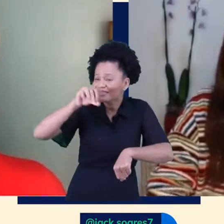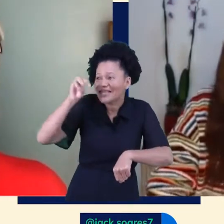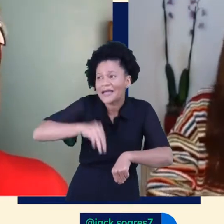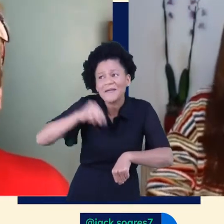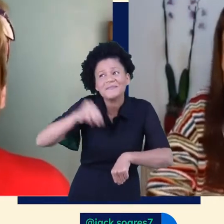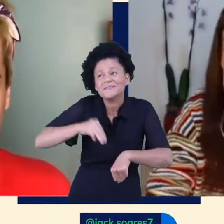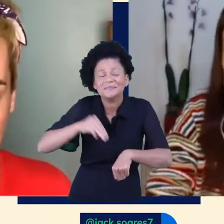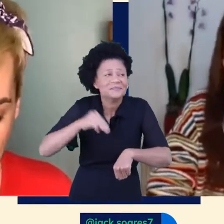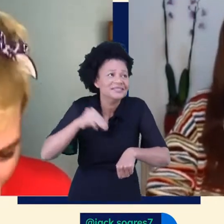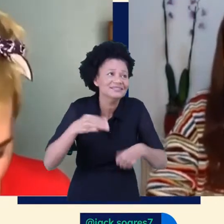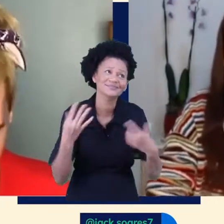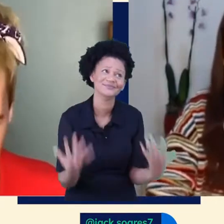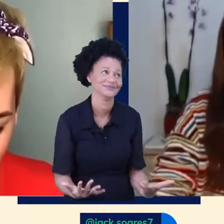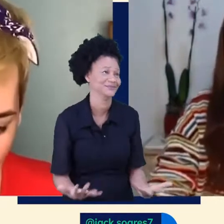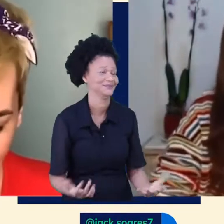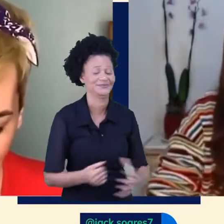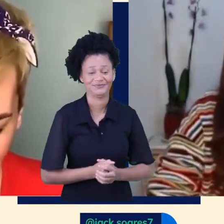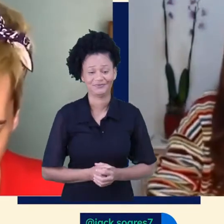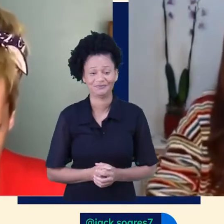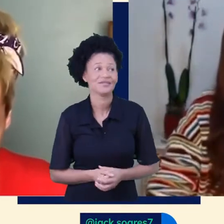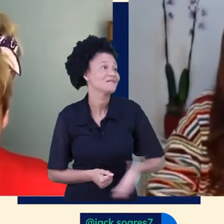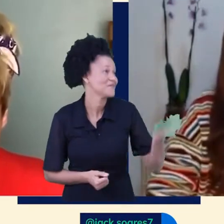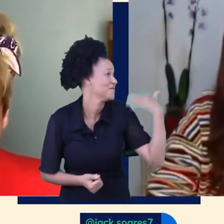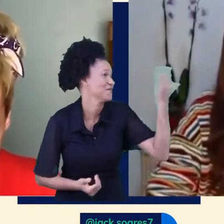Vamos lá. Vamos lá, vamos lá. Vamos lá.